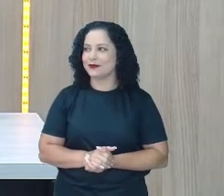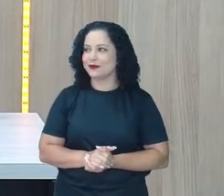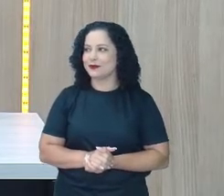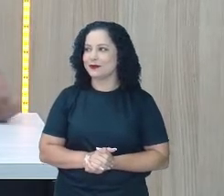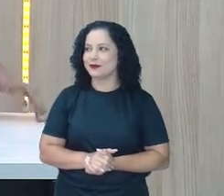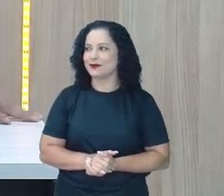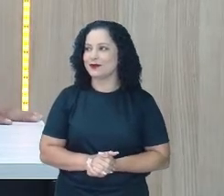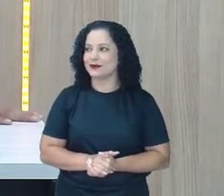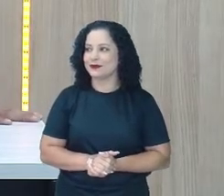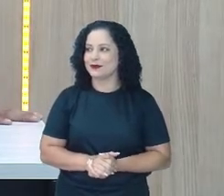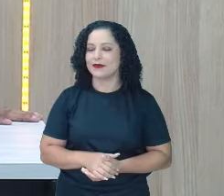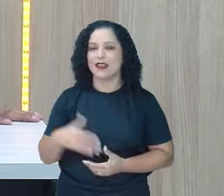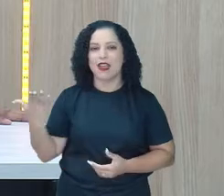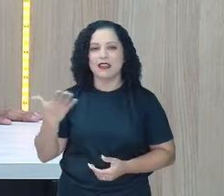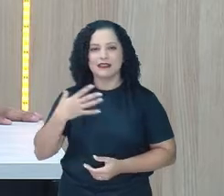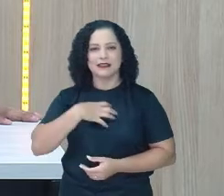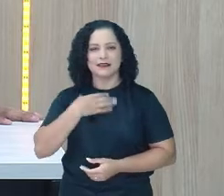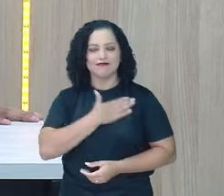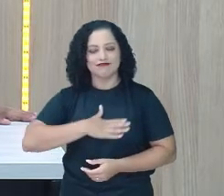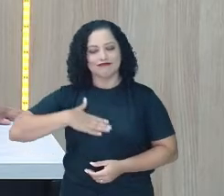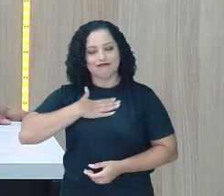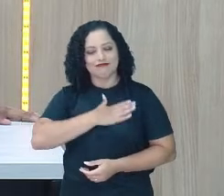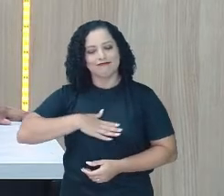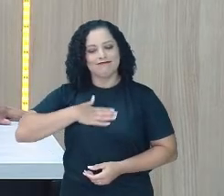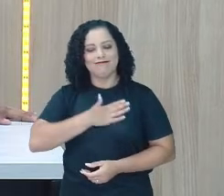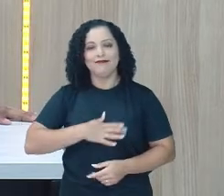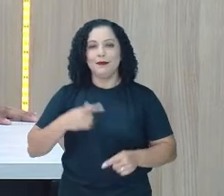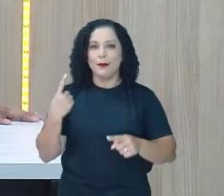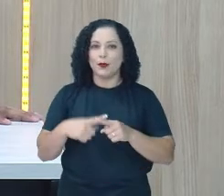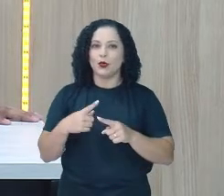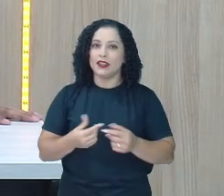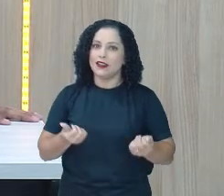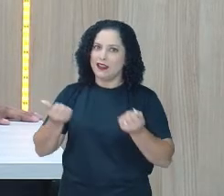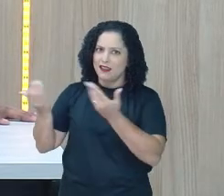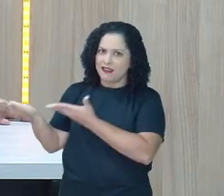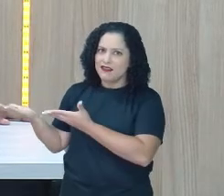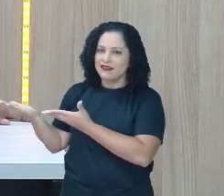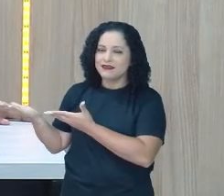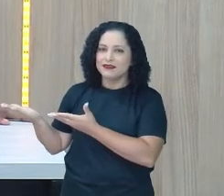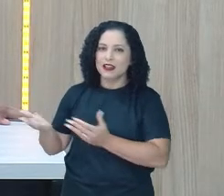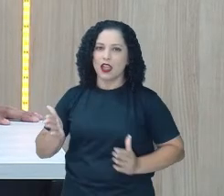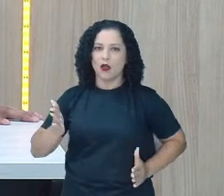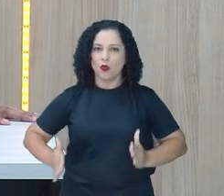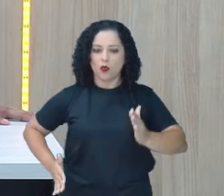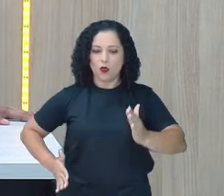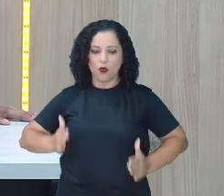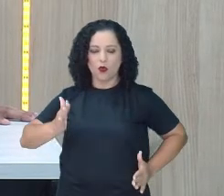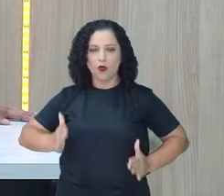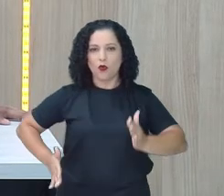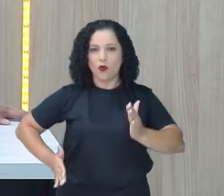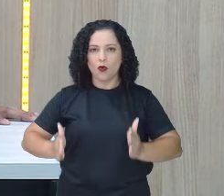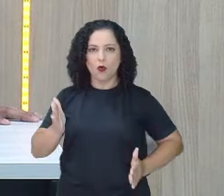A princípio é gratificante, porque esse robô faz com que a gente fique